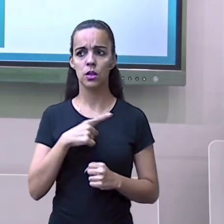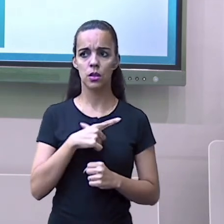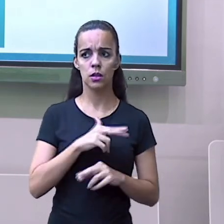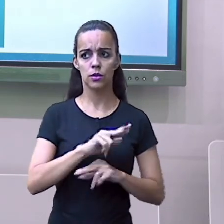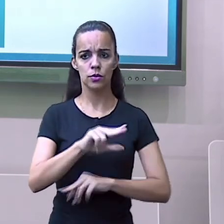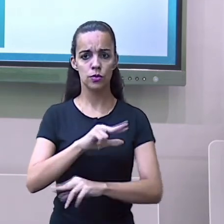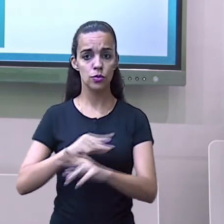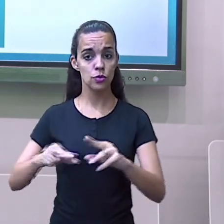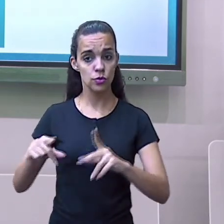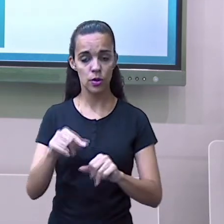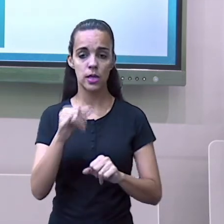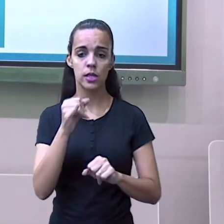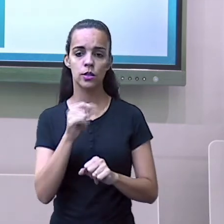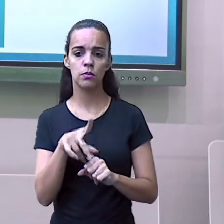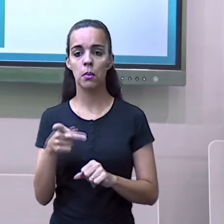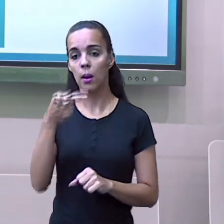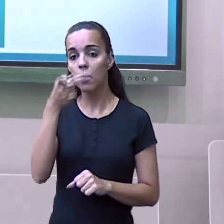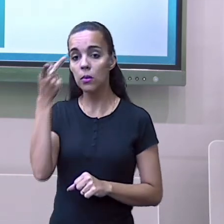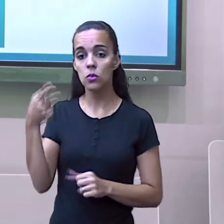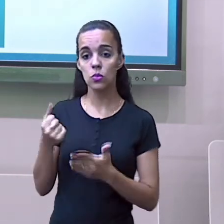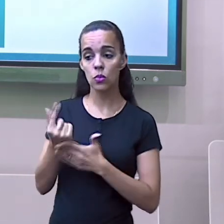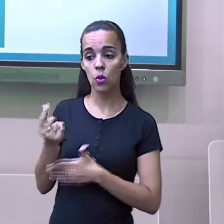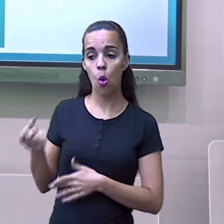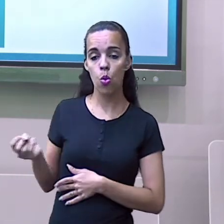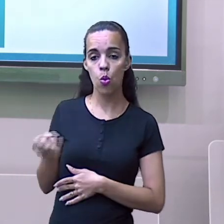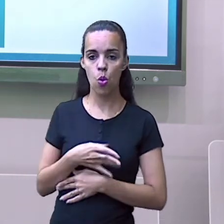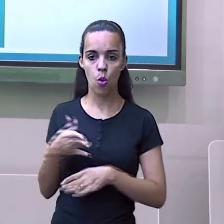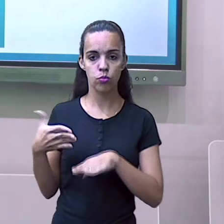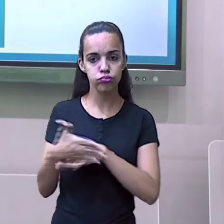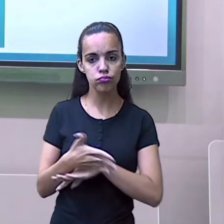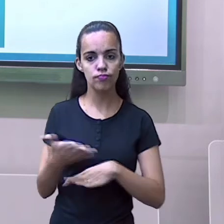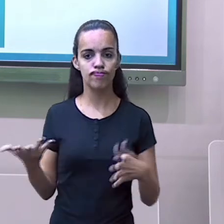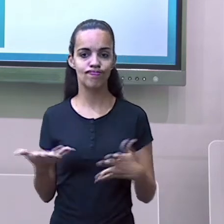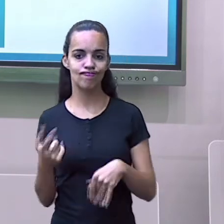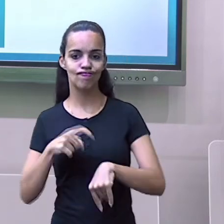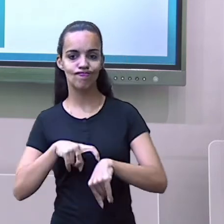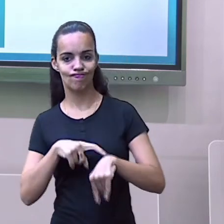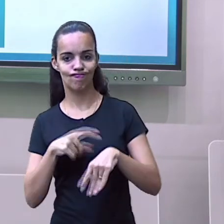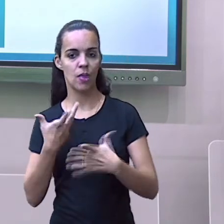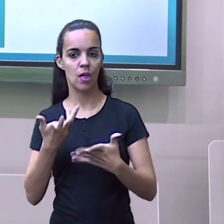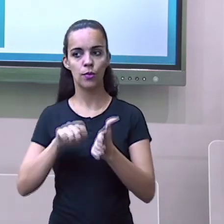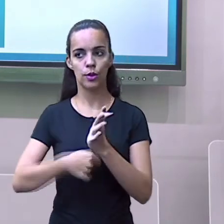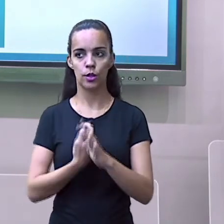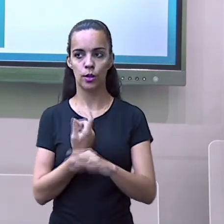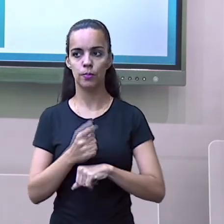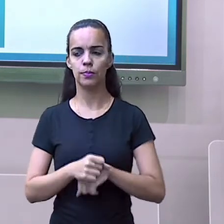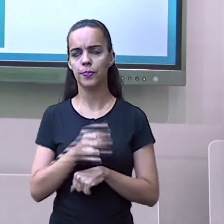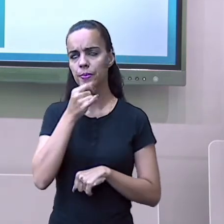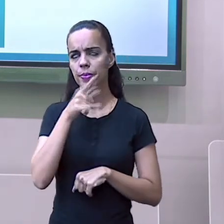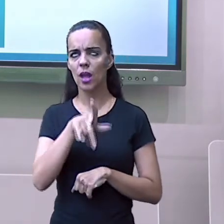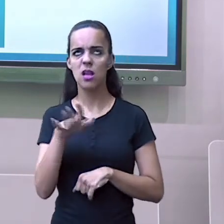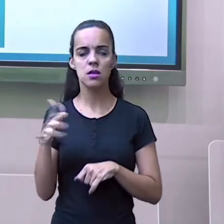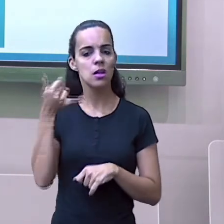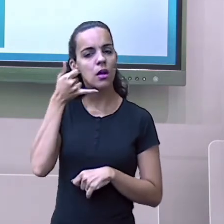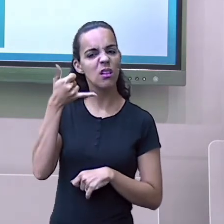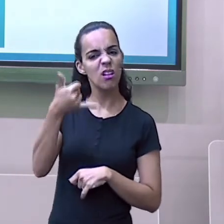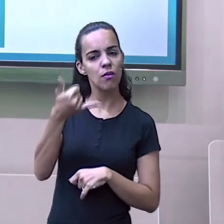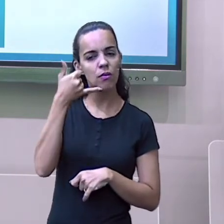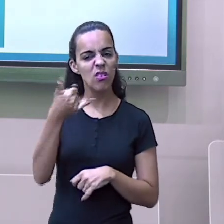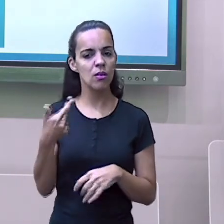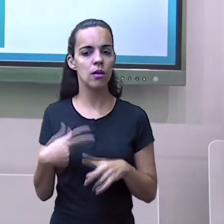para clientes novos. Geralmente, você vê operadoras de TV a cabo e telefonia fazendo